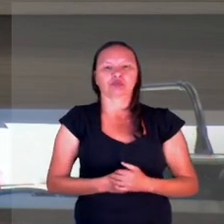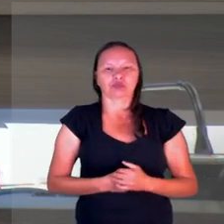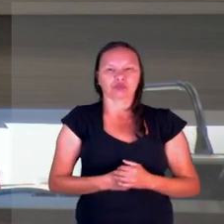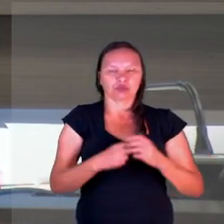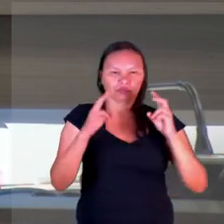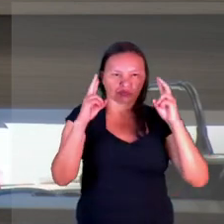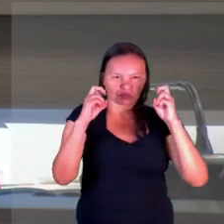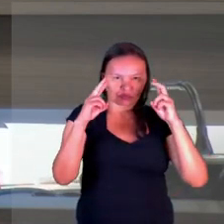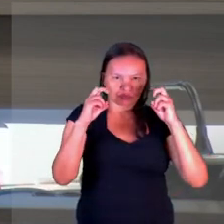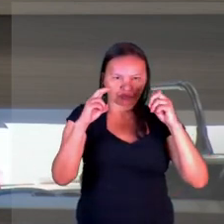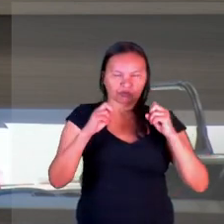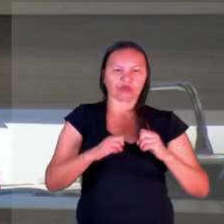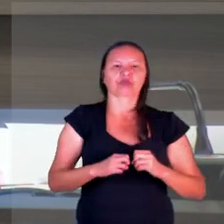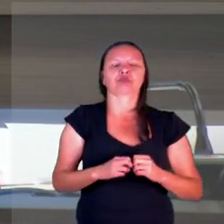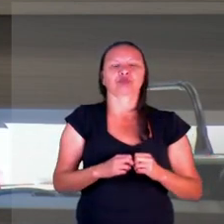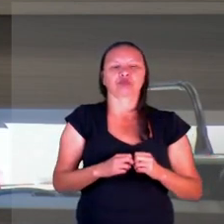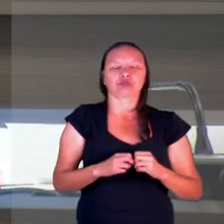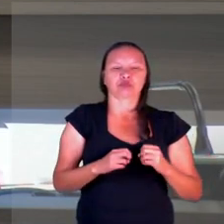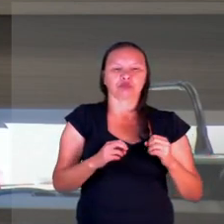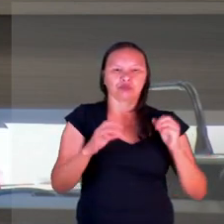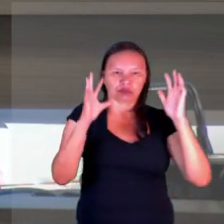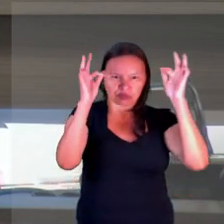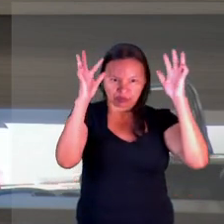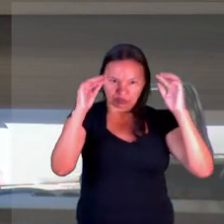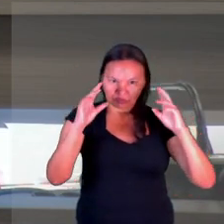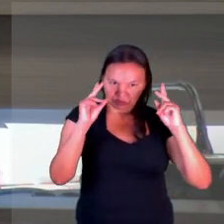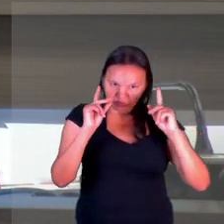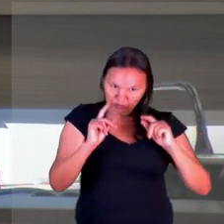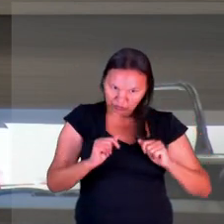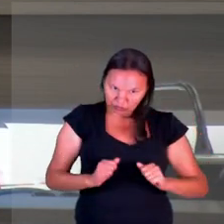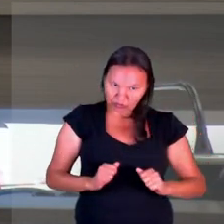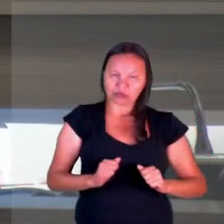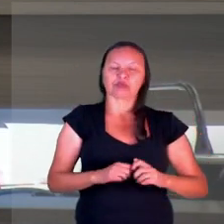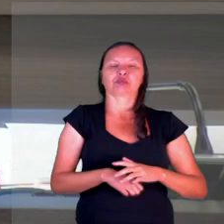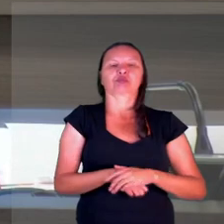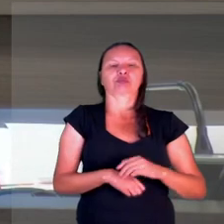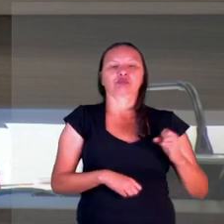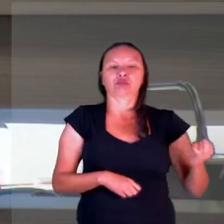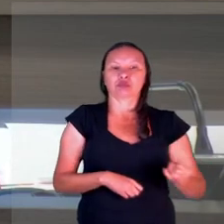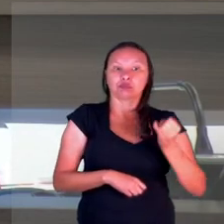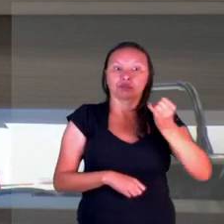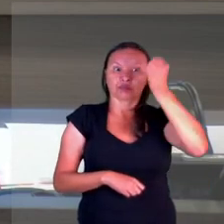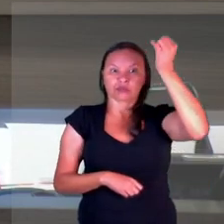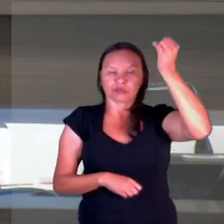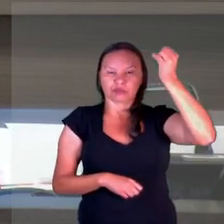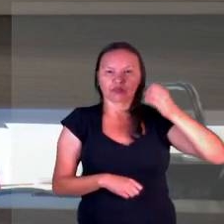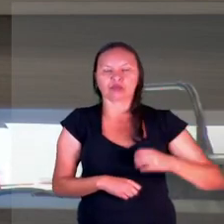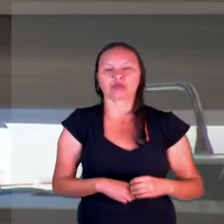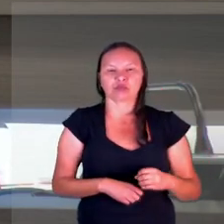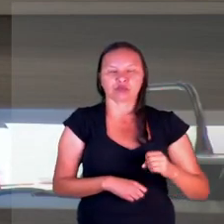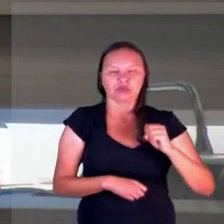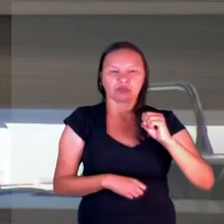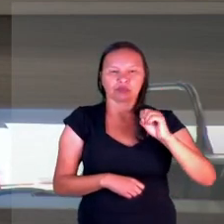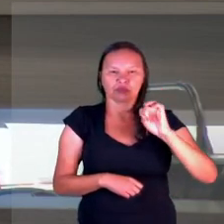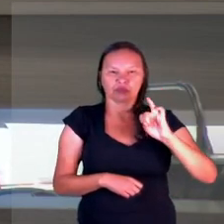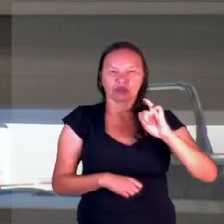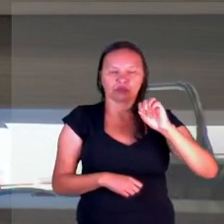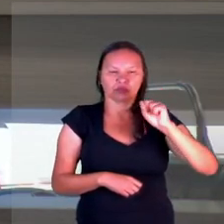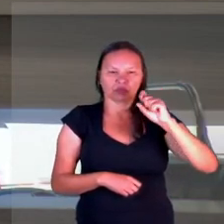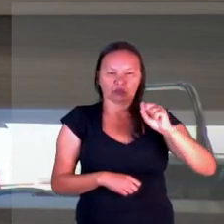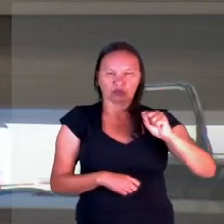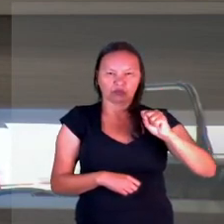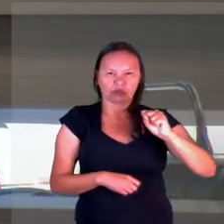temas se sobressaem de atuação mais importante eh a questão do cã adesão a cesame parece que